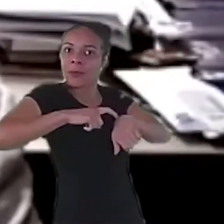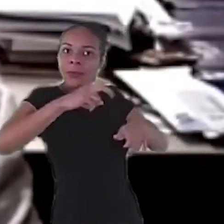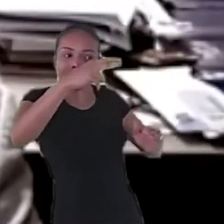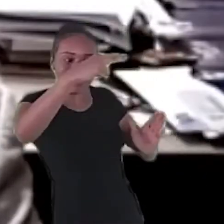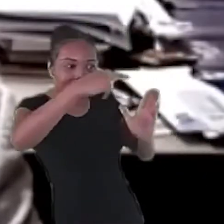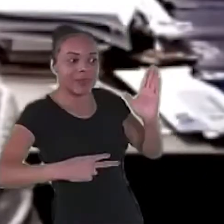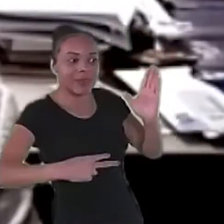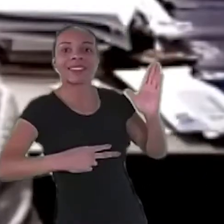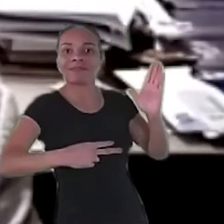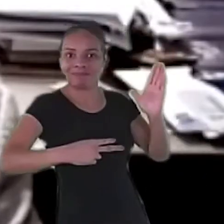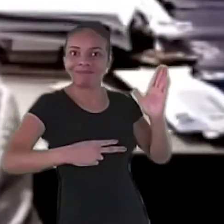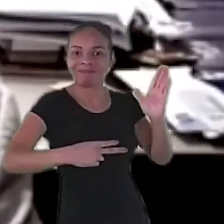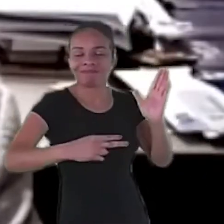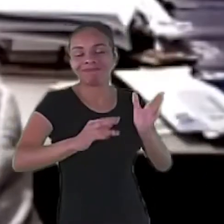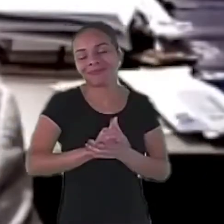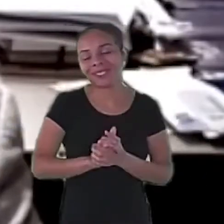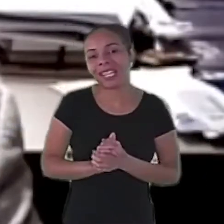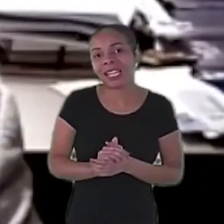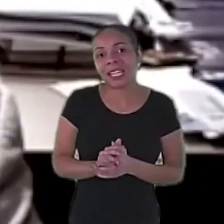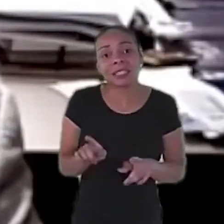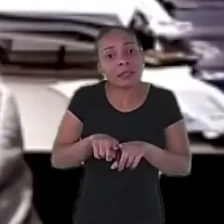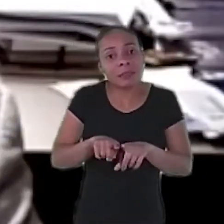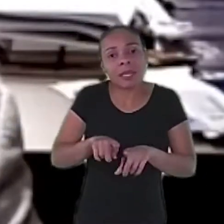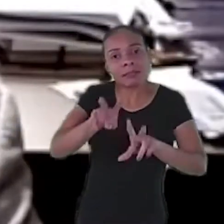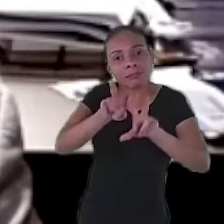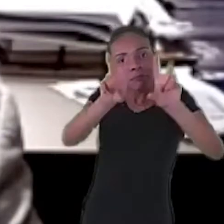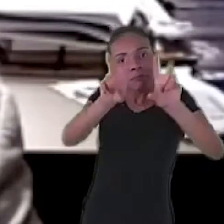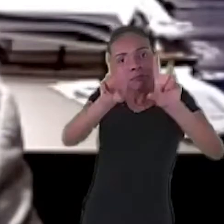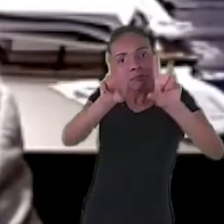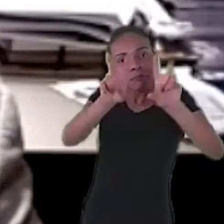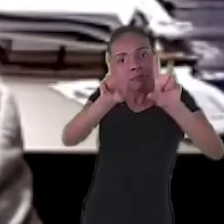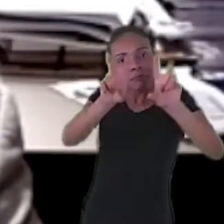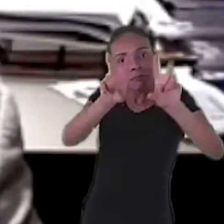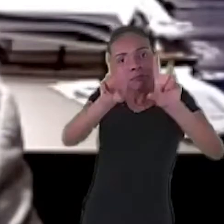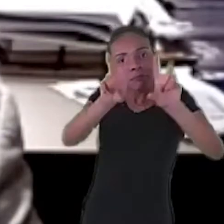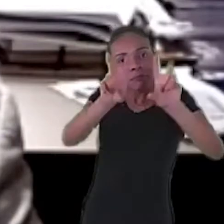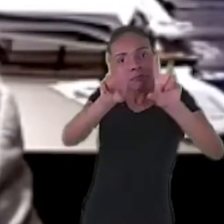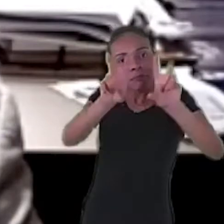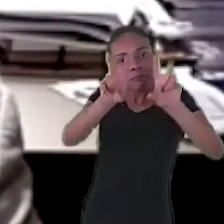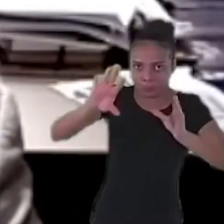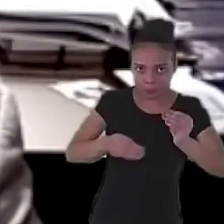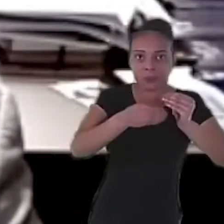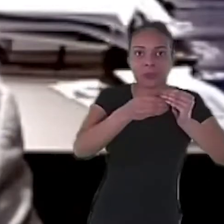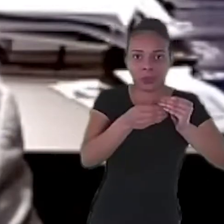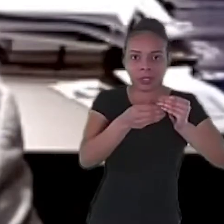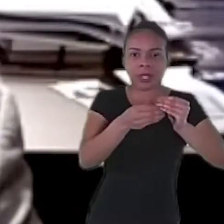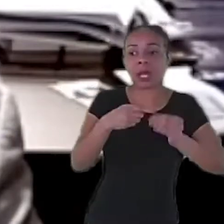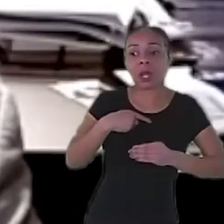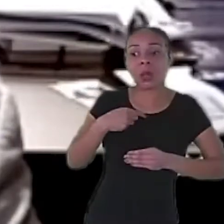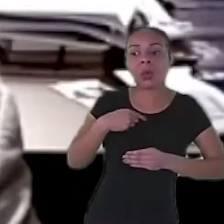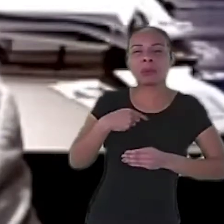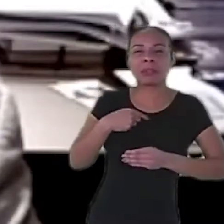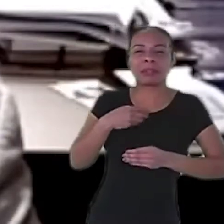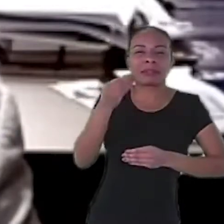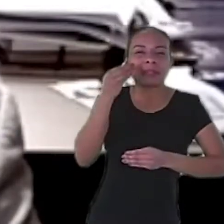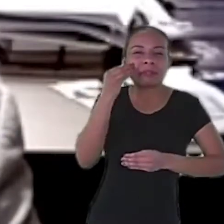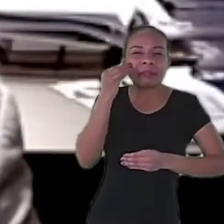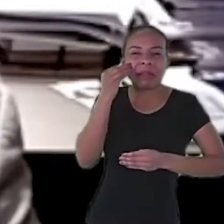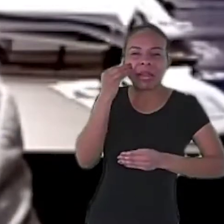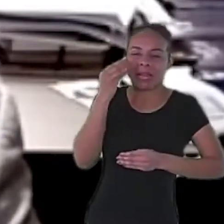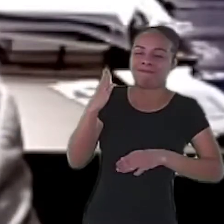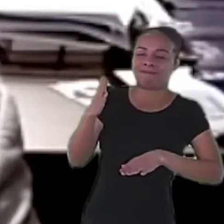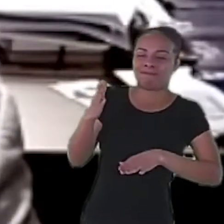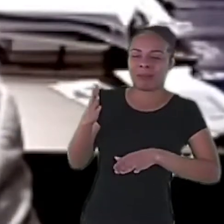sobre os temas que eu tratei, eu procurei não tentar convencer o leitor das minhas posições.